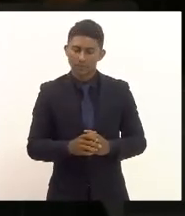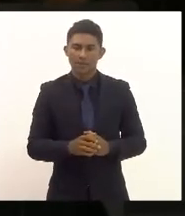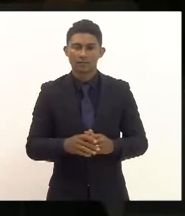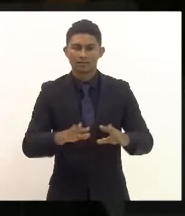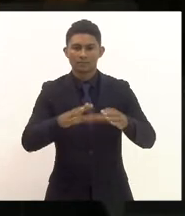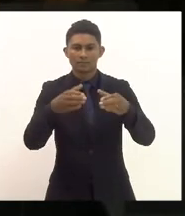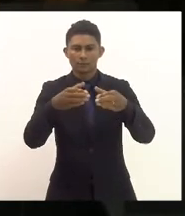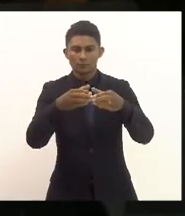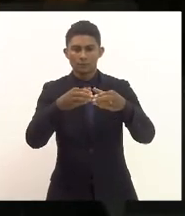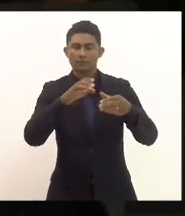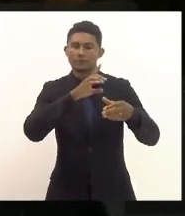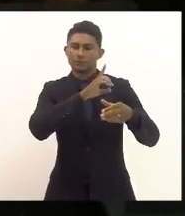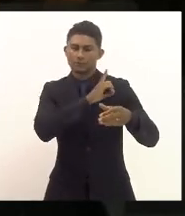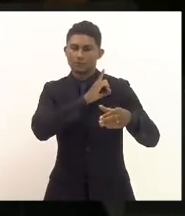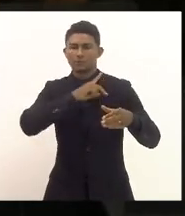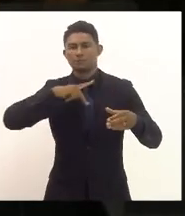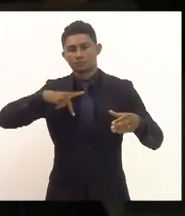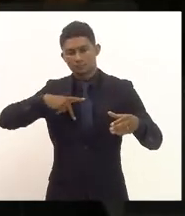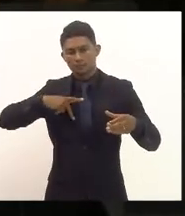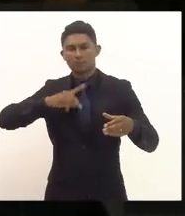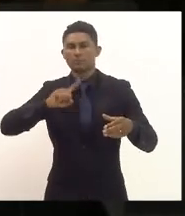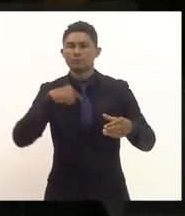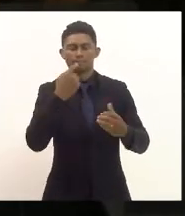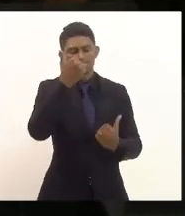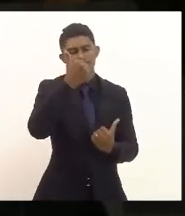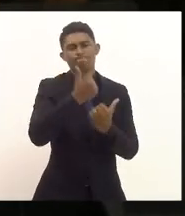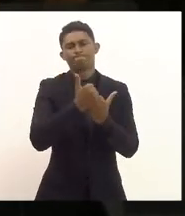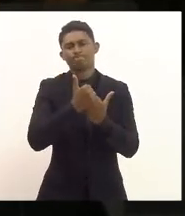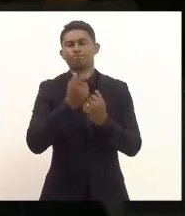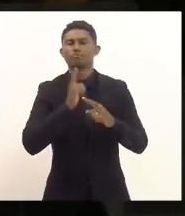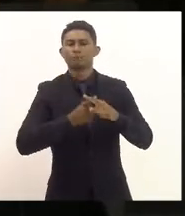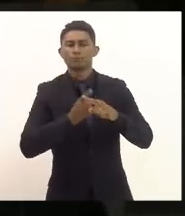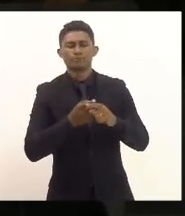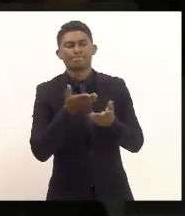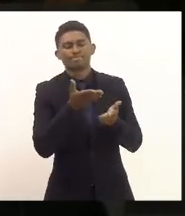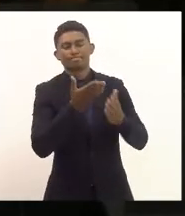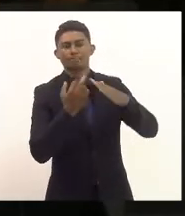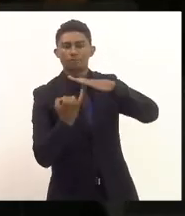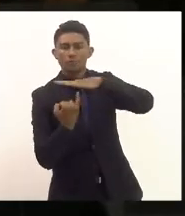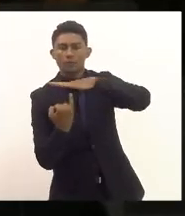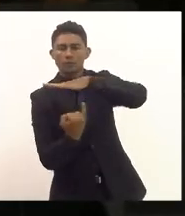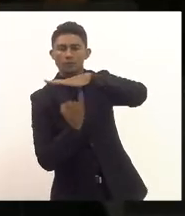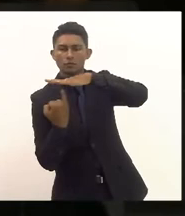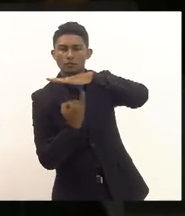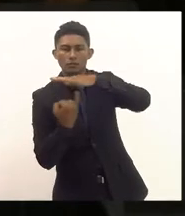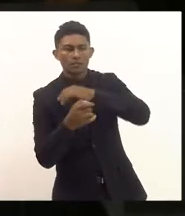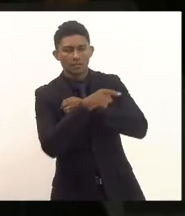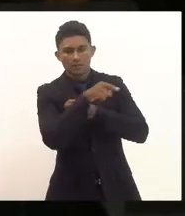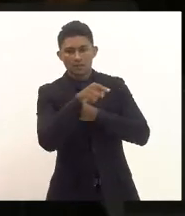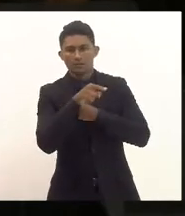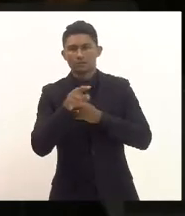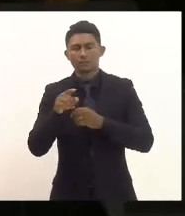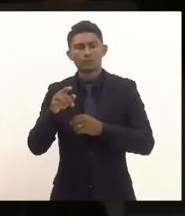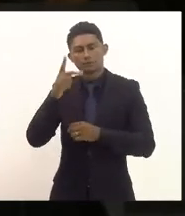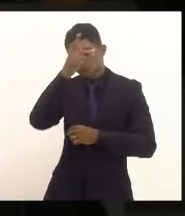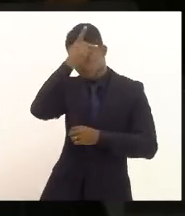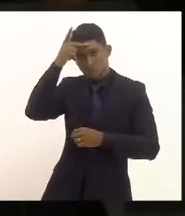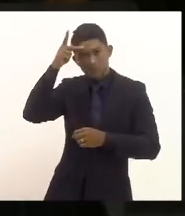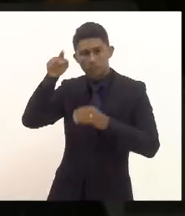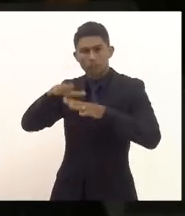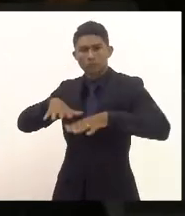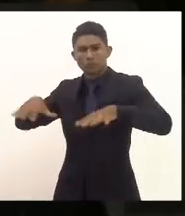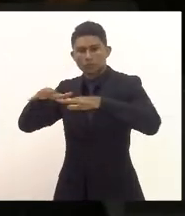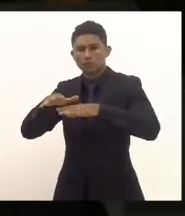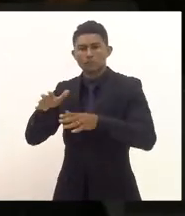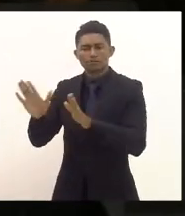defensoria porque aquele e é aquela instituição que defende os carentes os mais